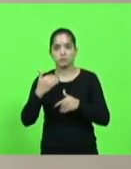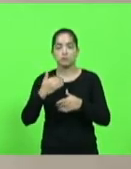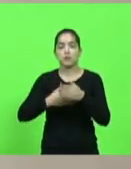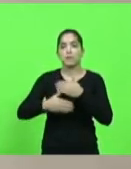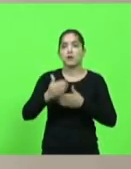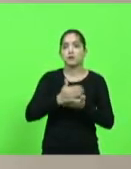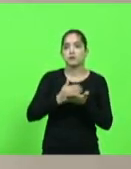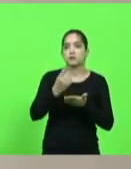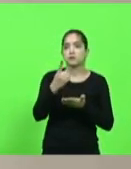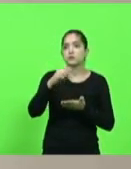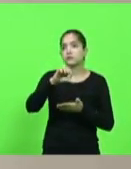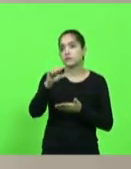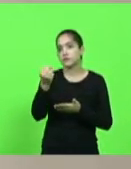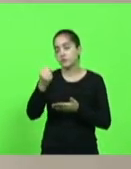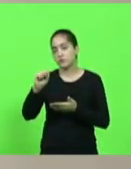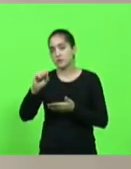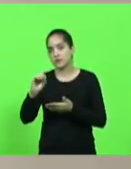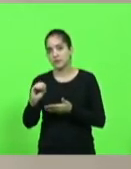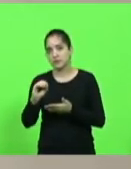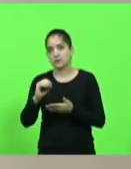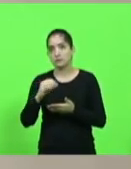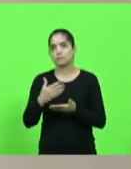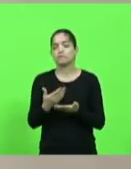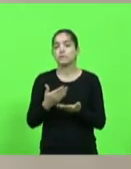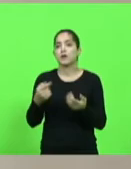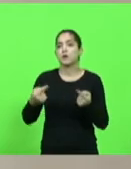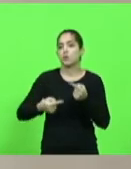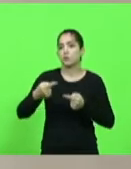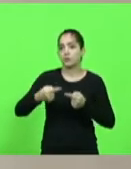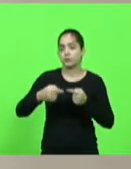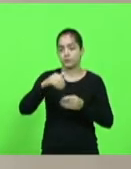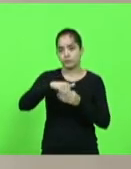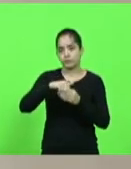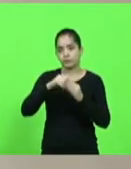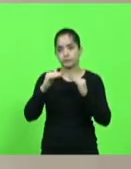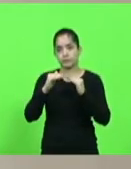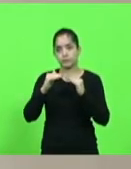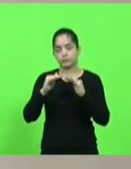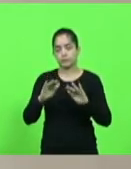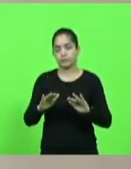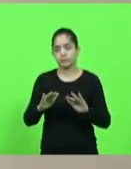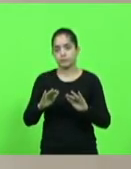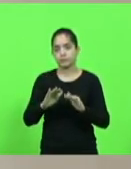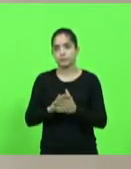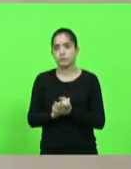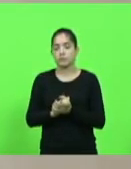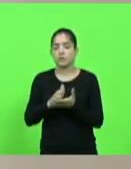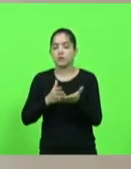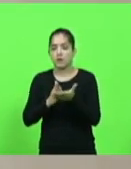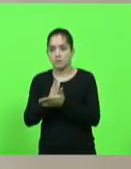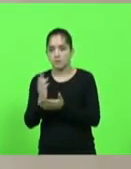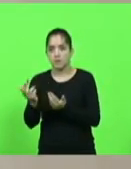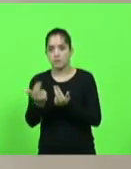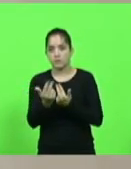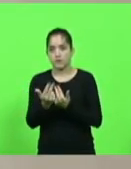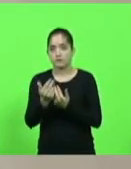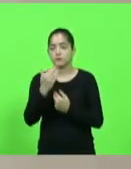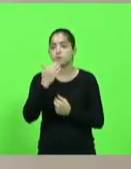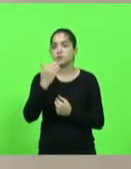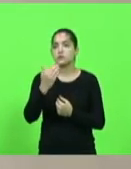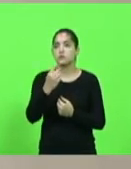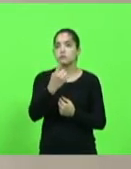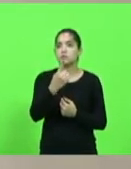Em discussão. Não havendo quem queira discutir em votação, deputados que aprovam, permaneçam como se encontra. Aprovado por unanimidade. Requerimento